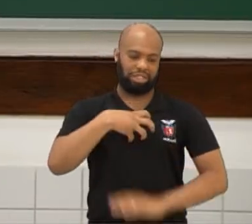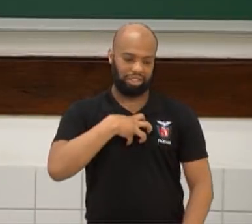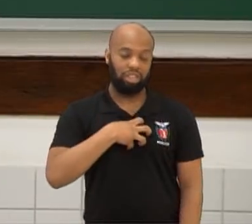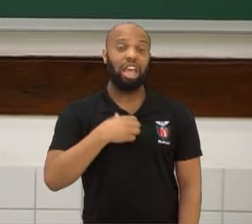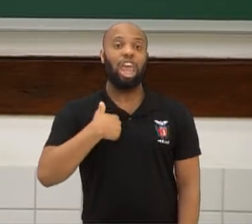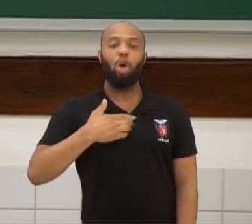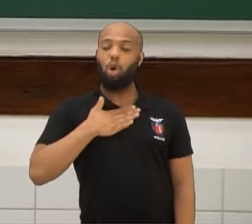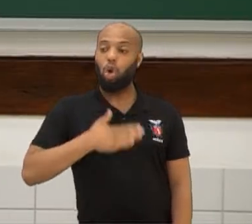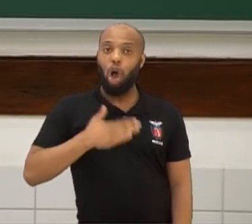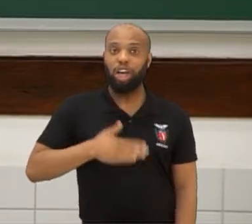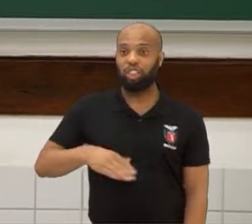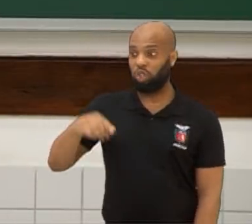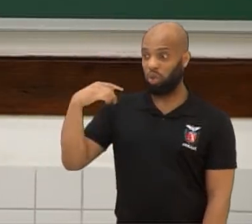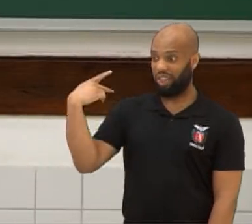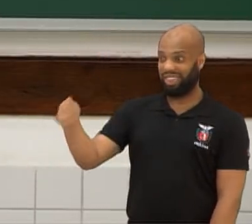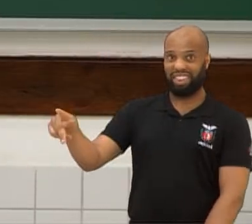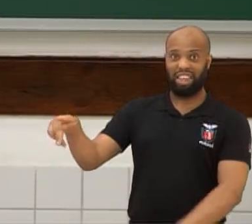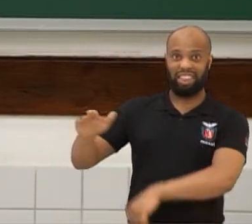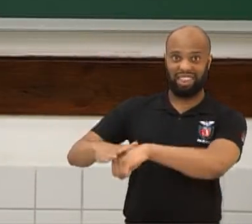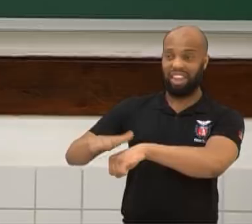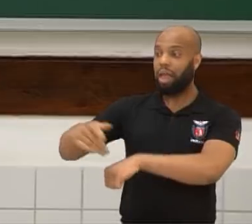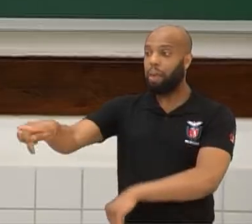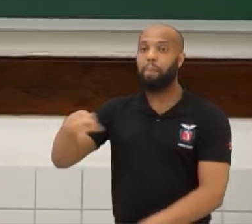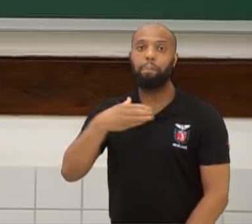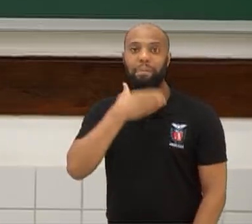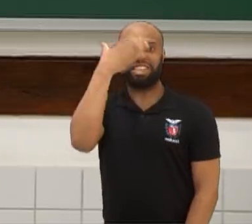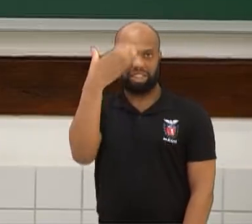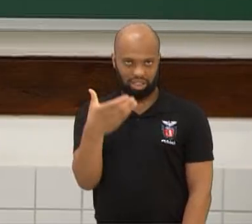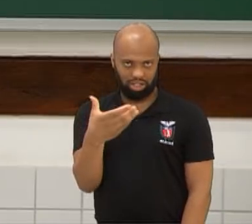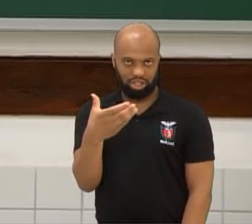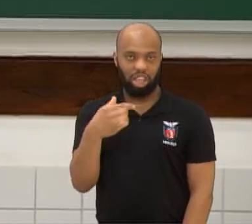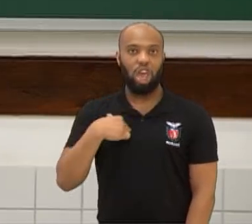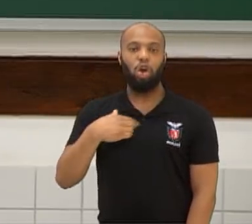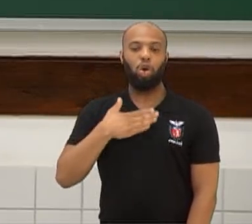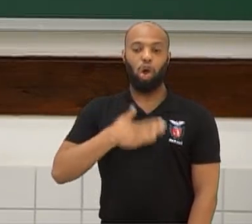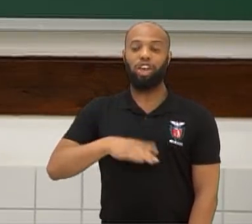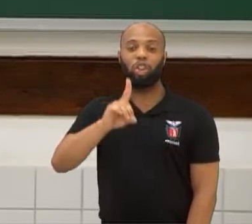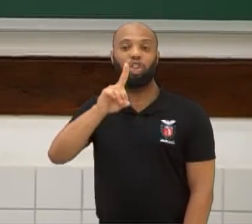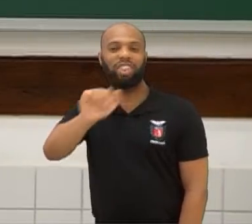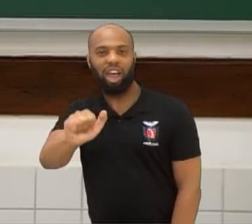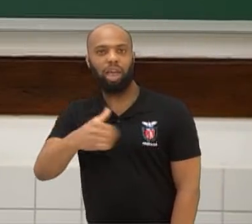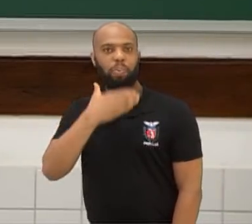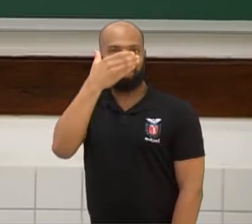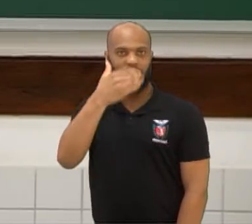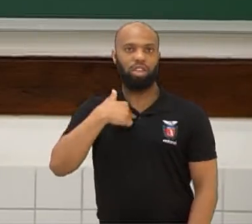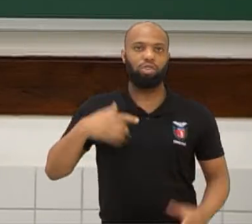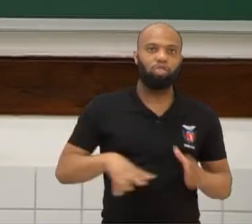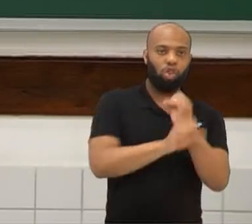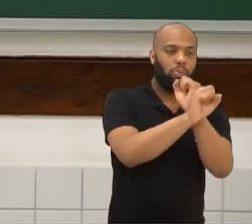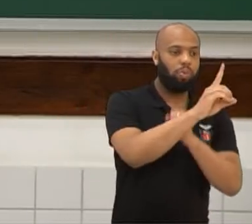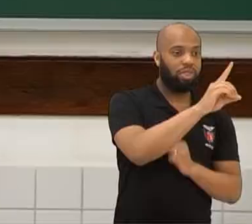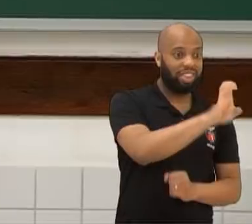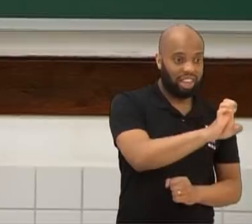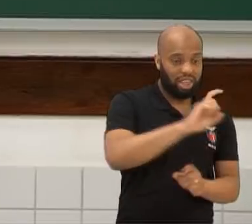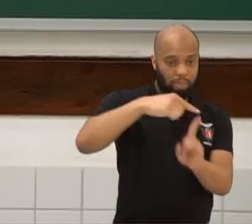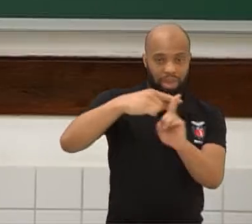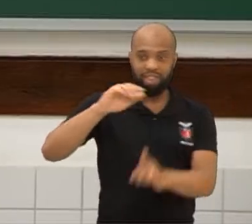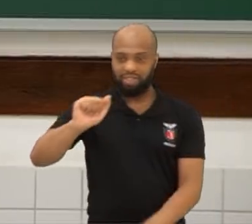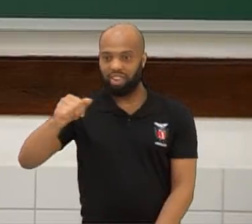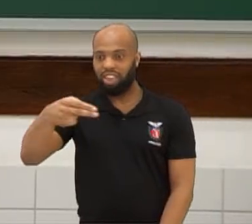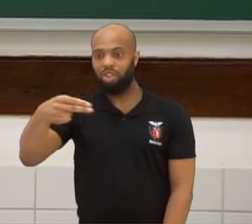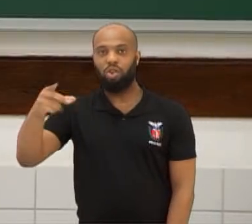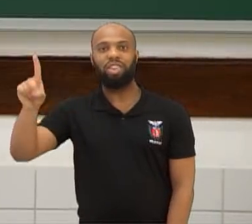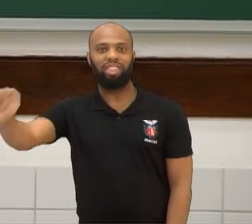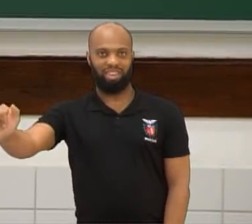digo eu gosto da maçã, estou fazendo uma locução prepositiva, lembram? Eu estou somando de mais a,